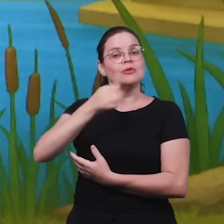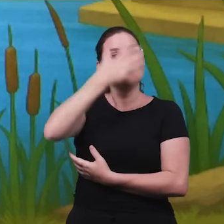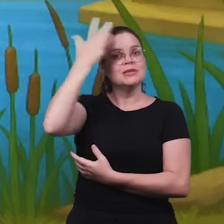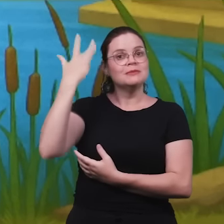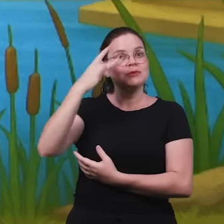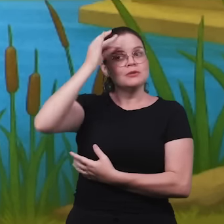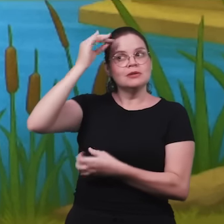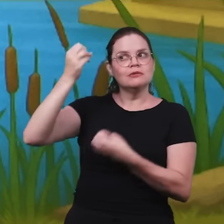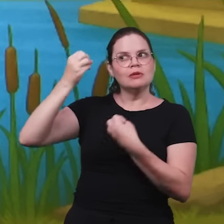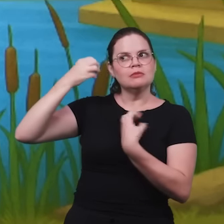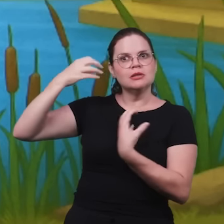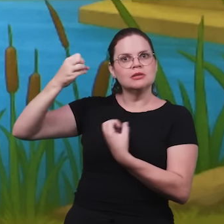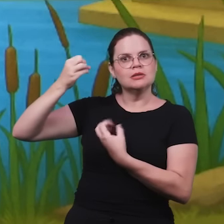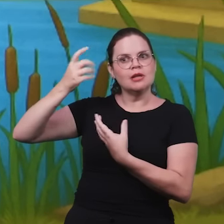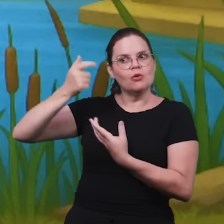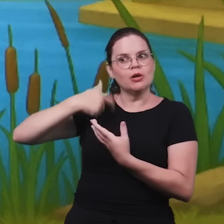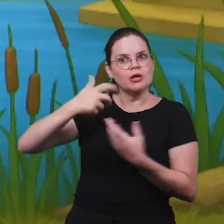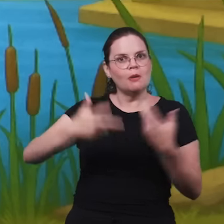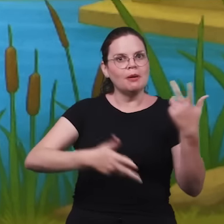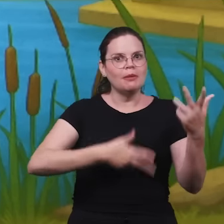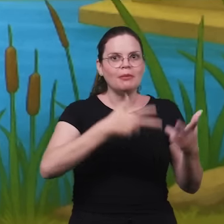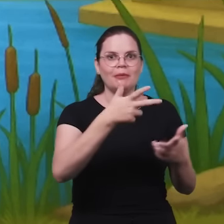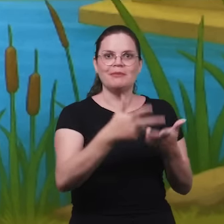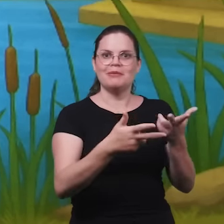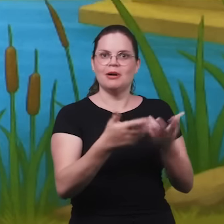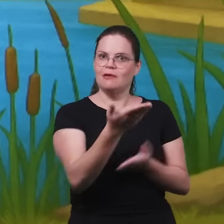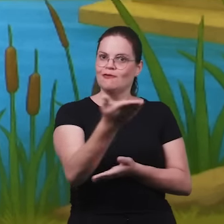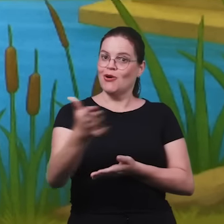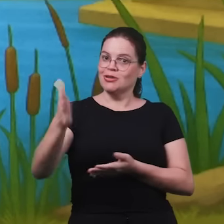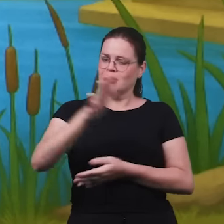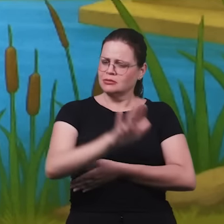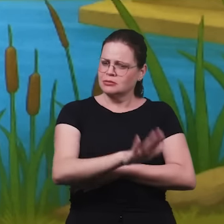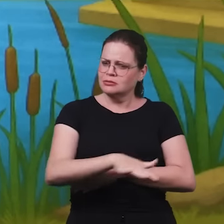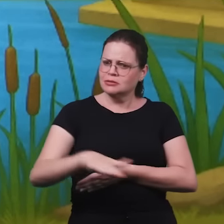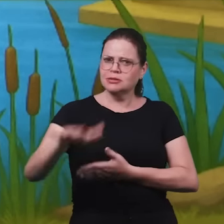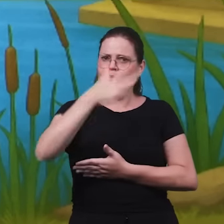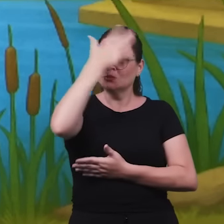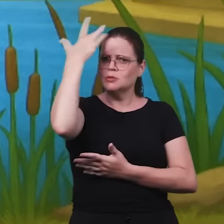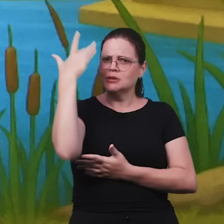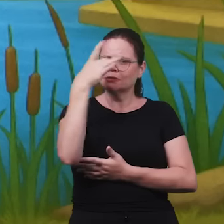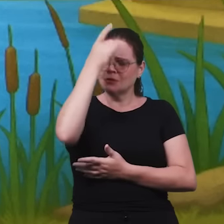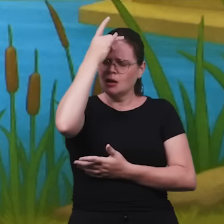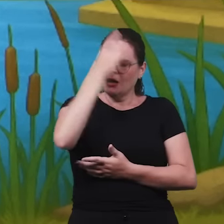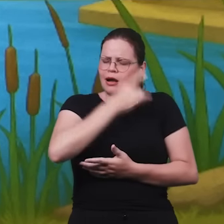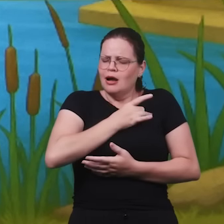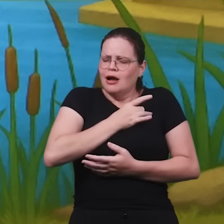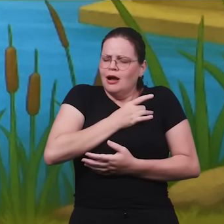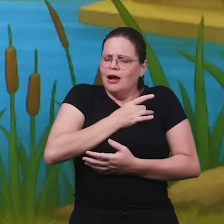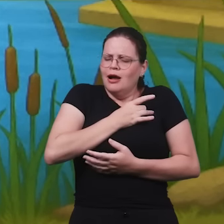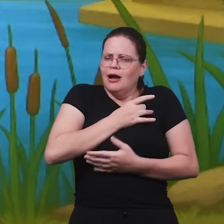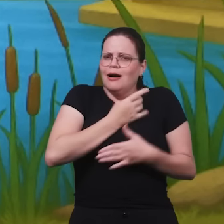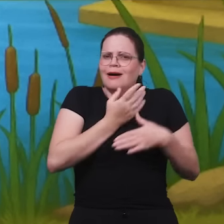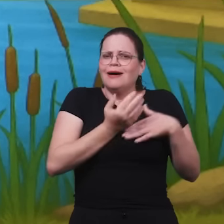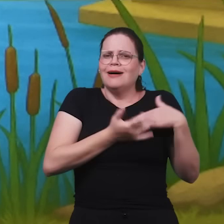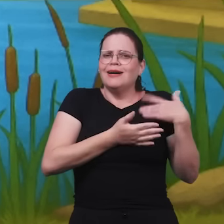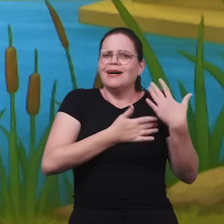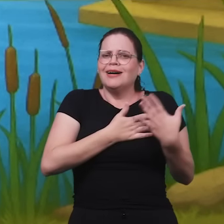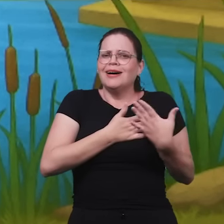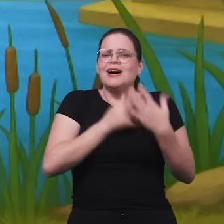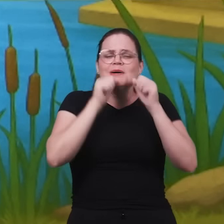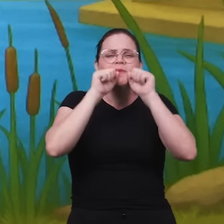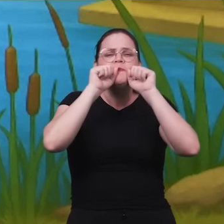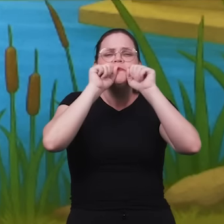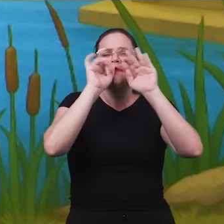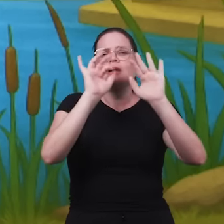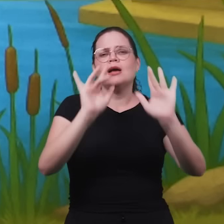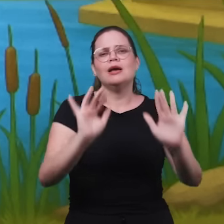vão falar. Crianças cheias do Espírito Santo são bênçãos na igreja, são